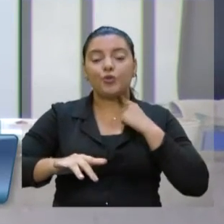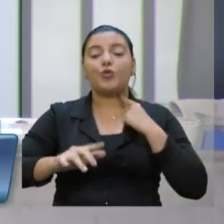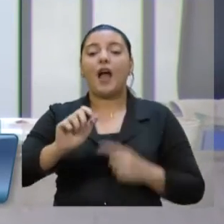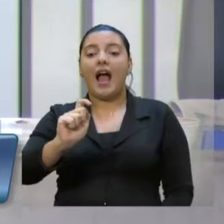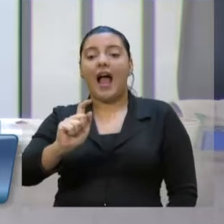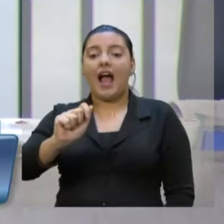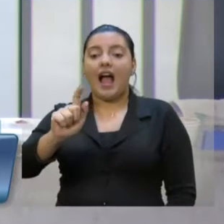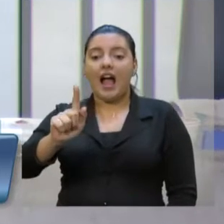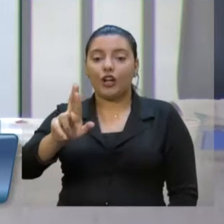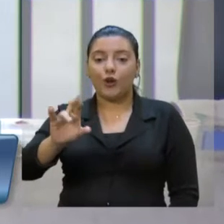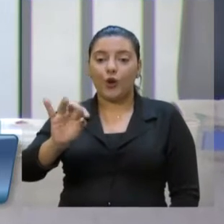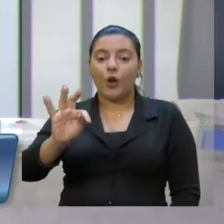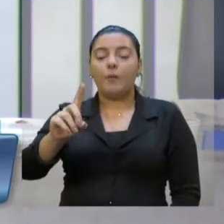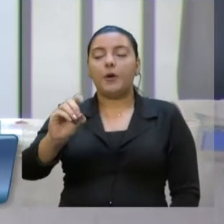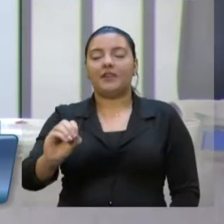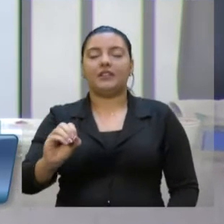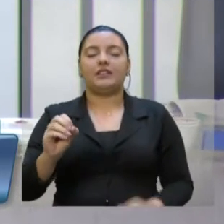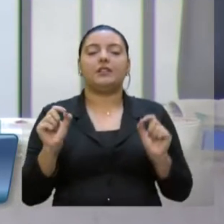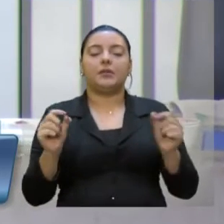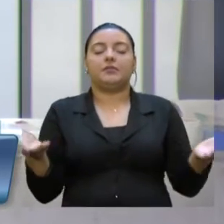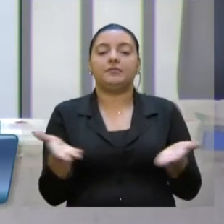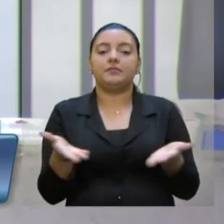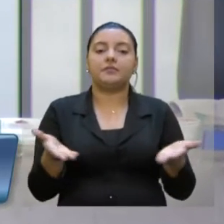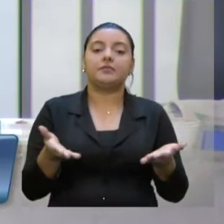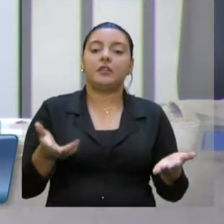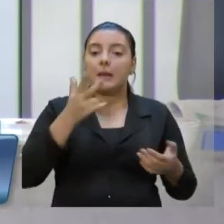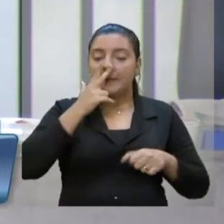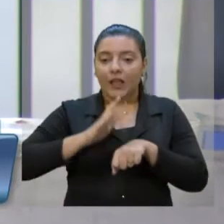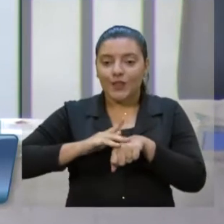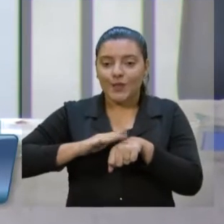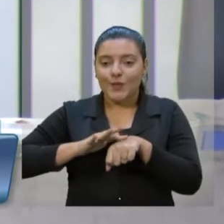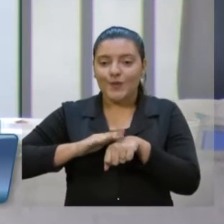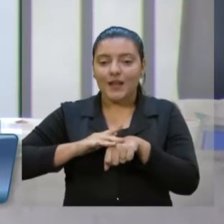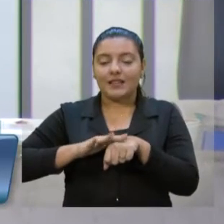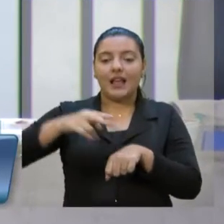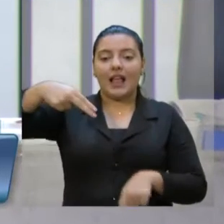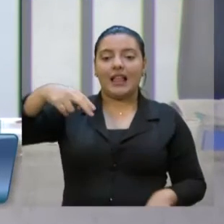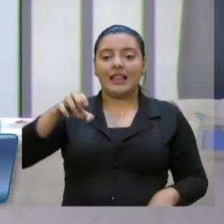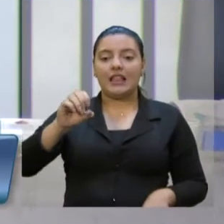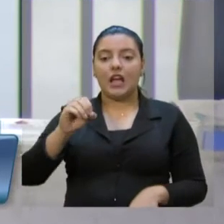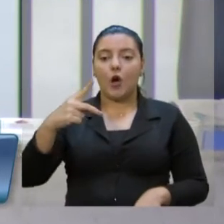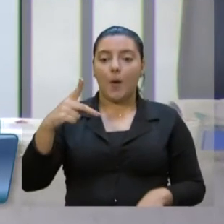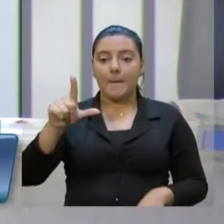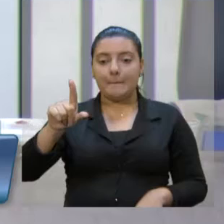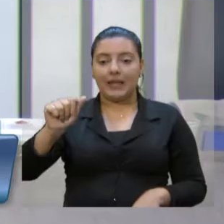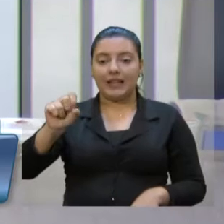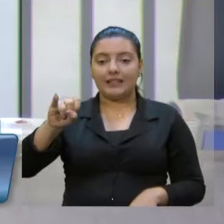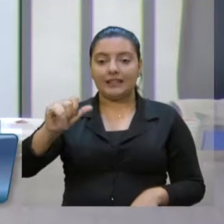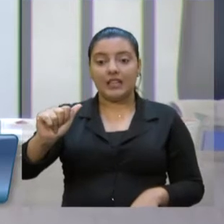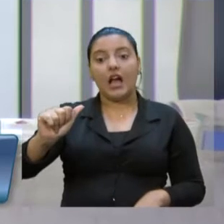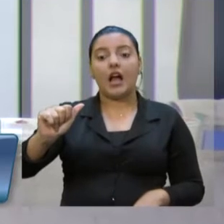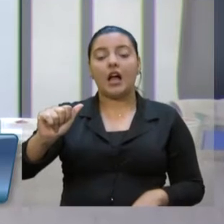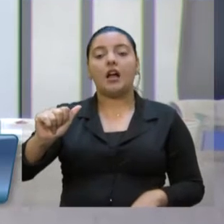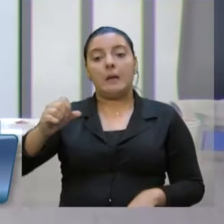que comprovadamente as populações são mais doentes, e doentes por neoplasias malignas, né?